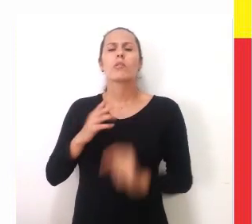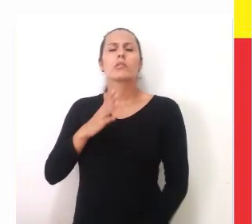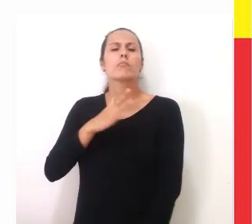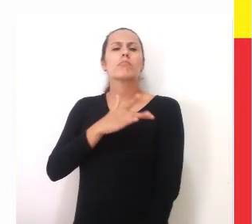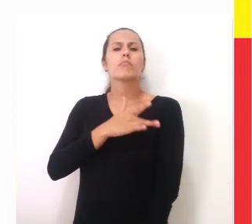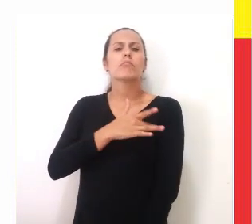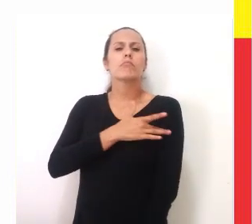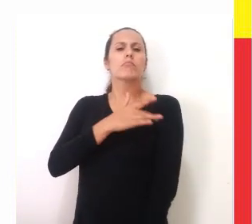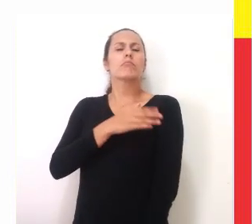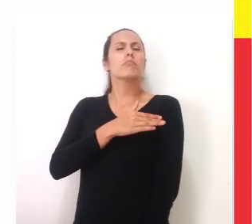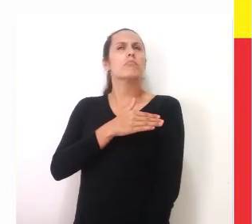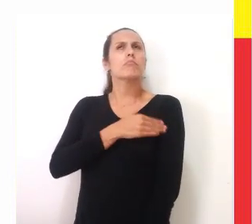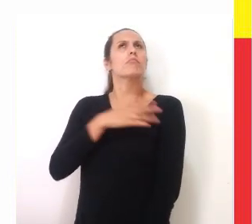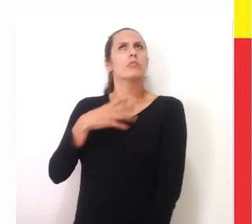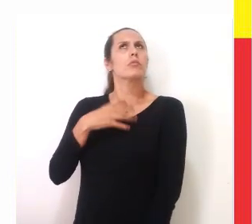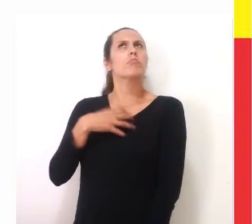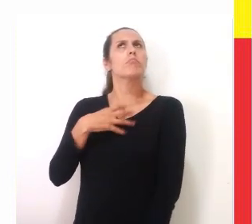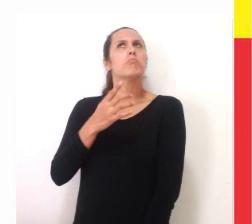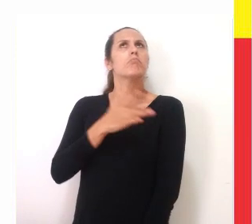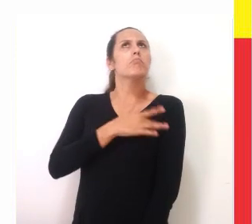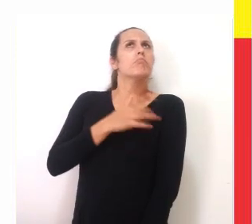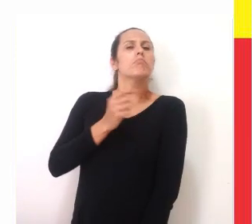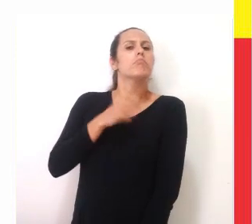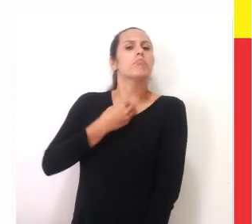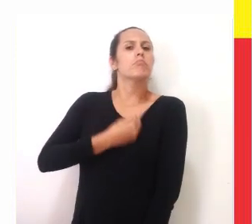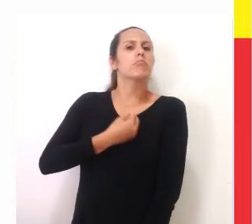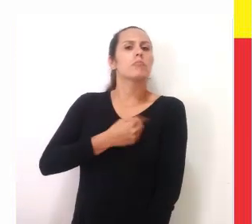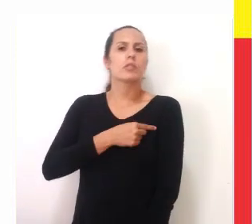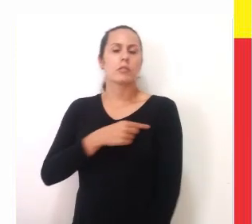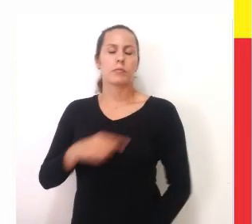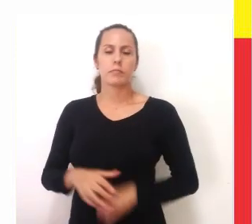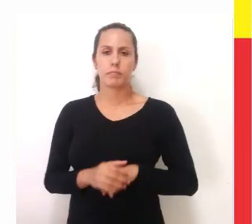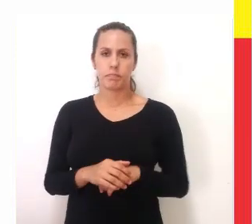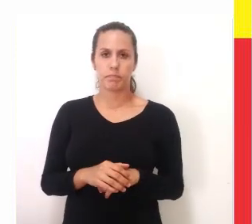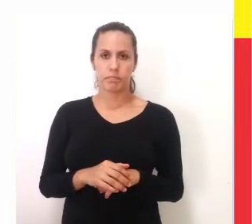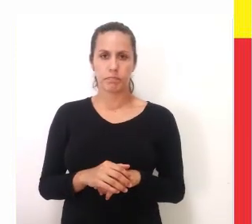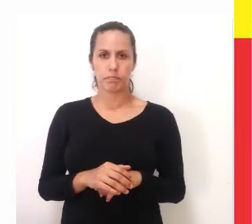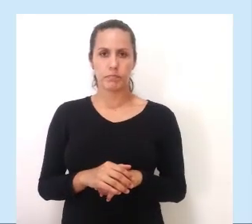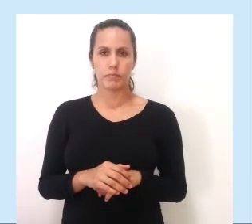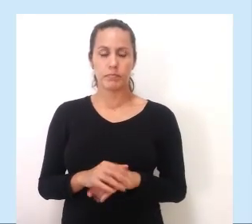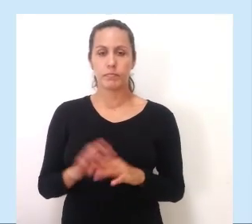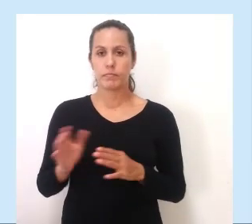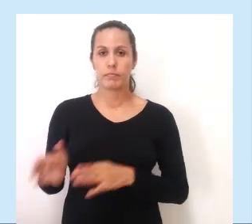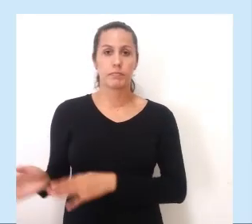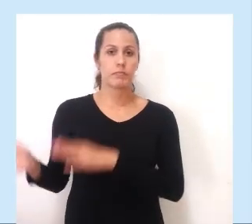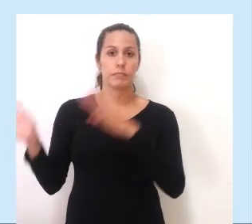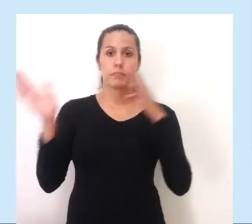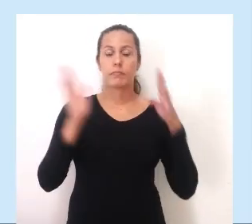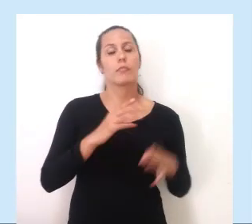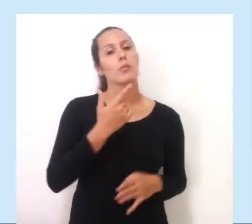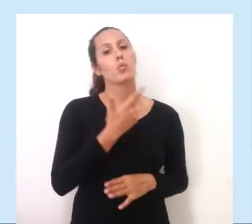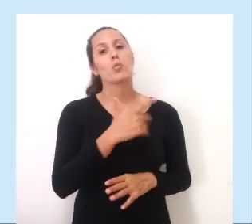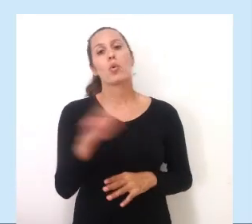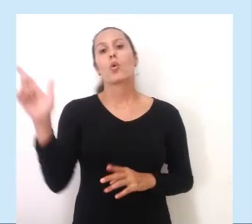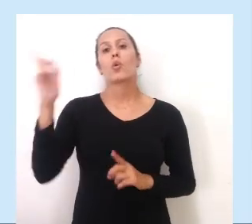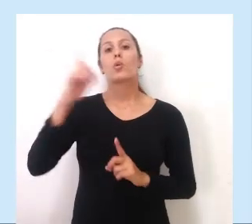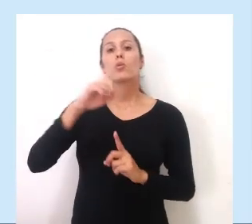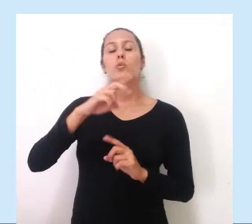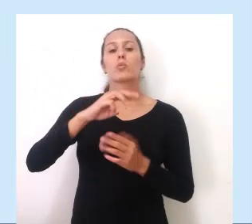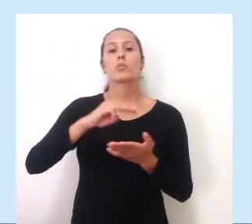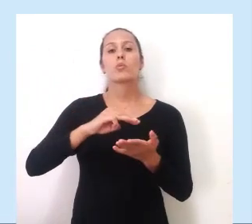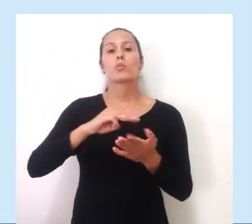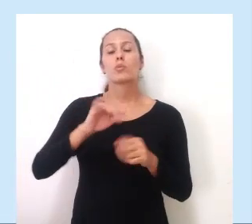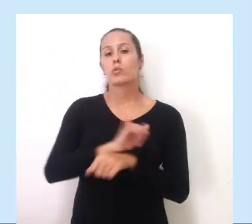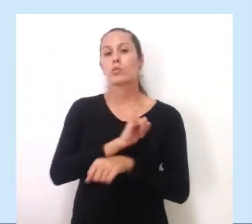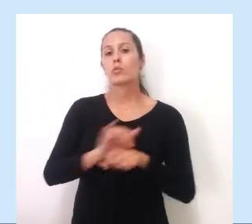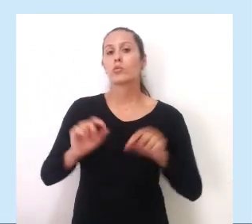de uma simples palpação digital. E aí, a gente vai para um